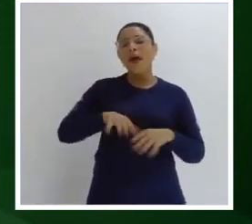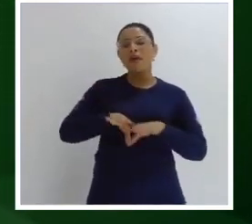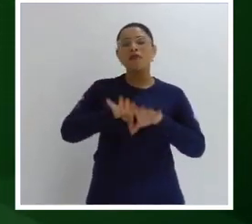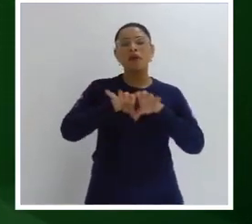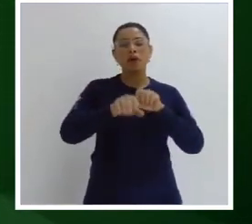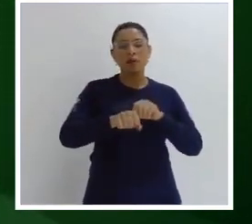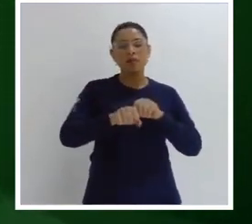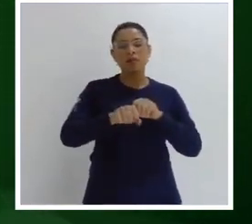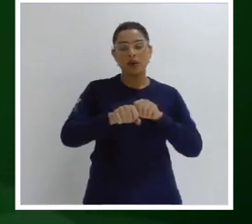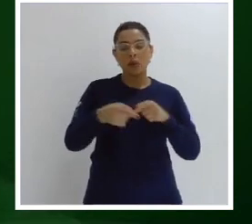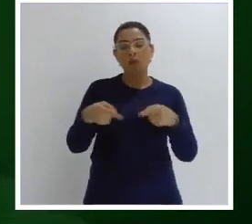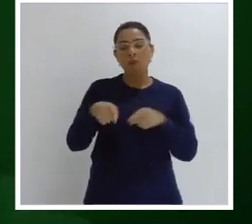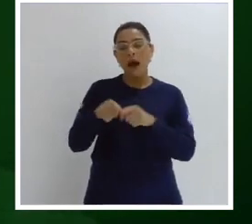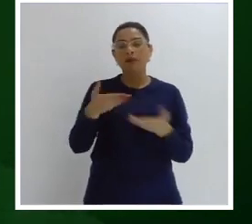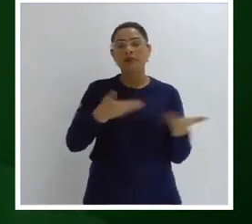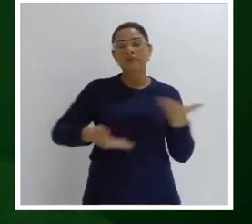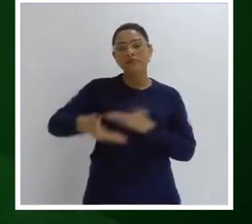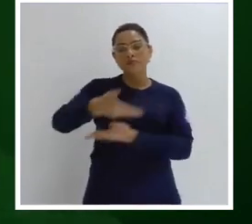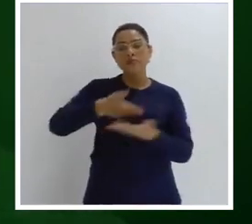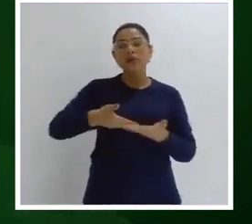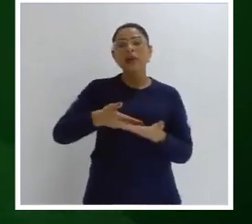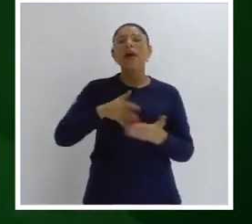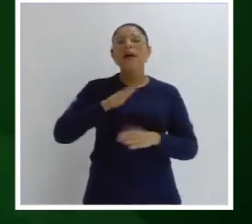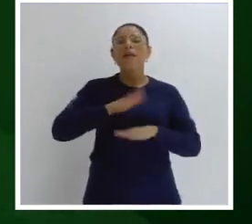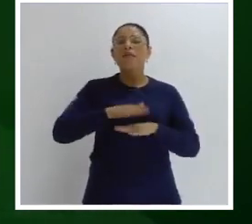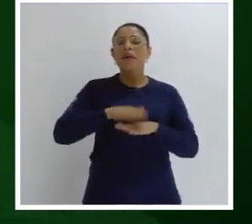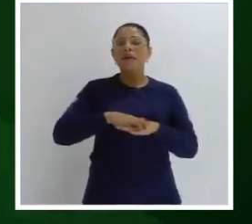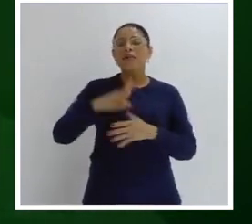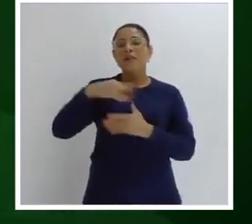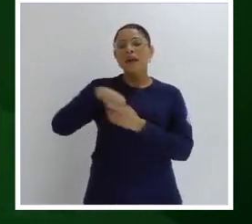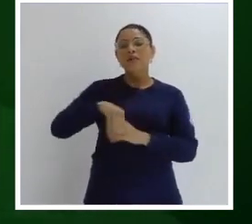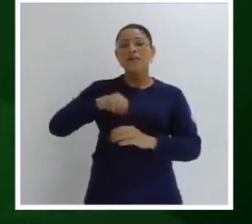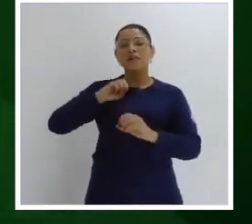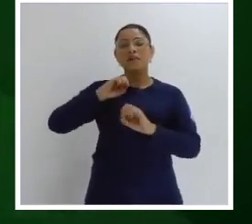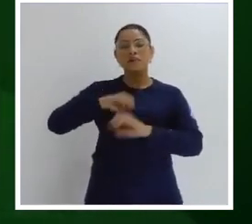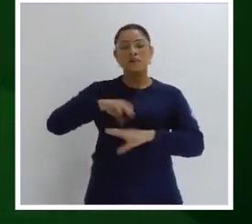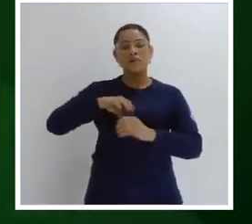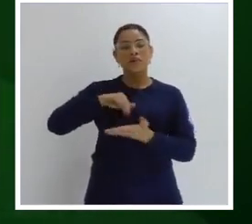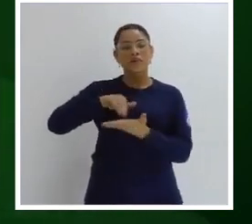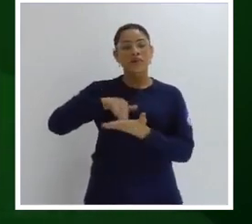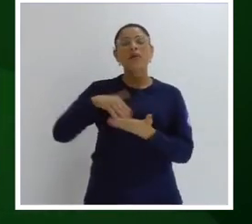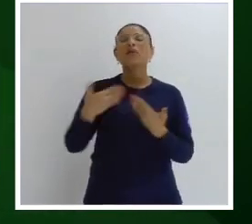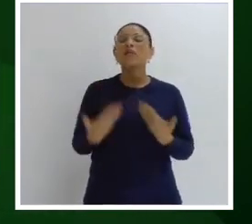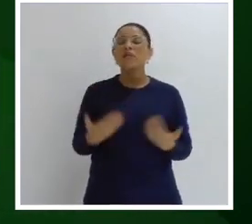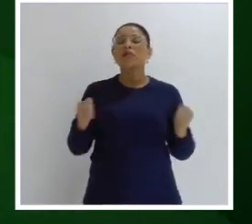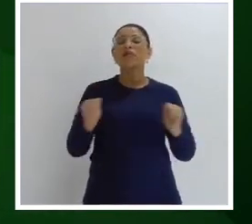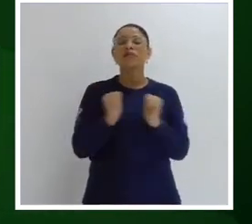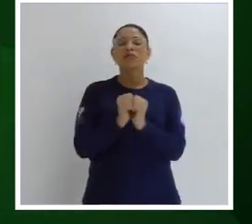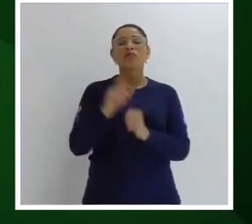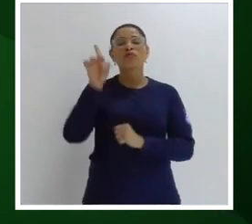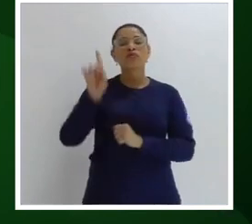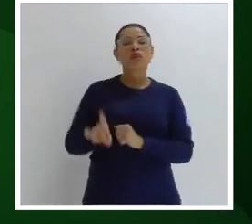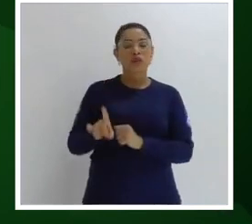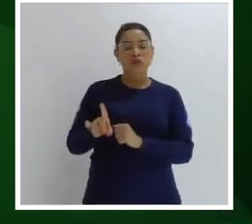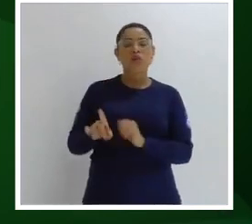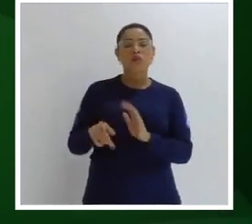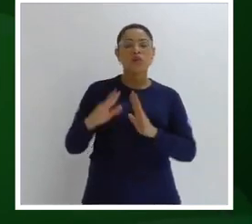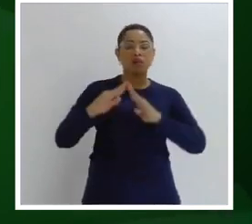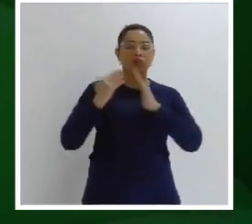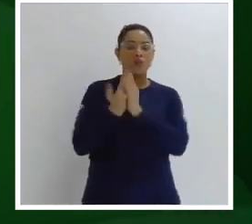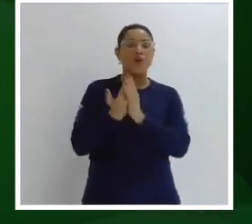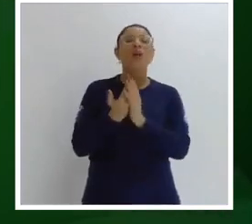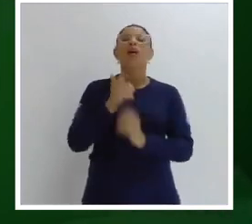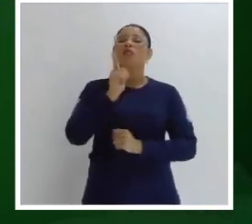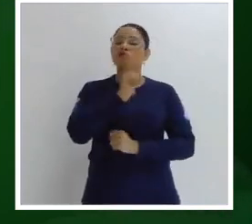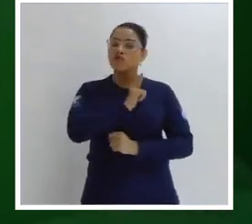entre os pares né eles fizeram piloto na Secretaria da Educação com os diretores de escola então tinha